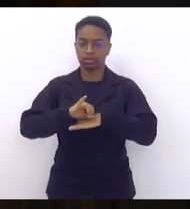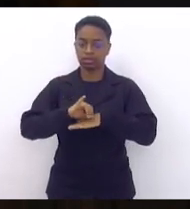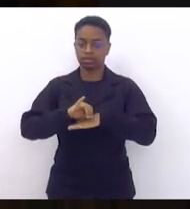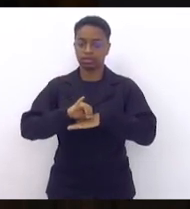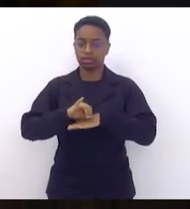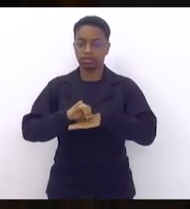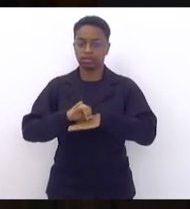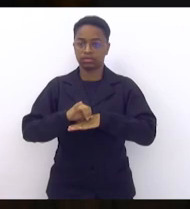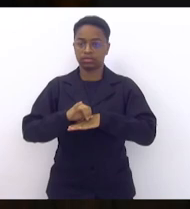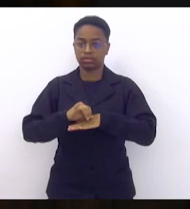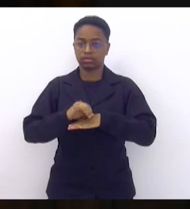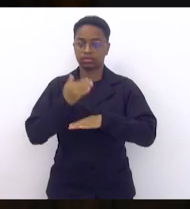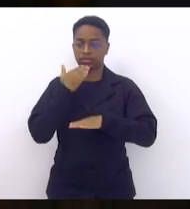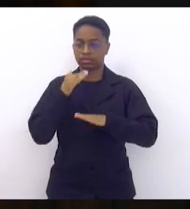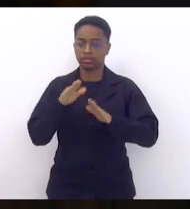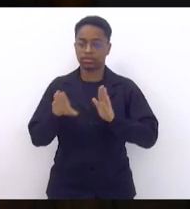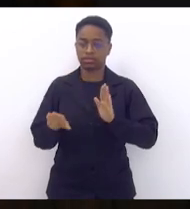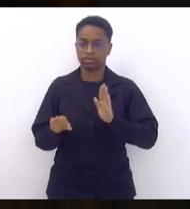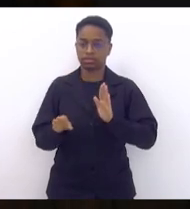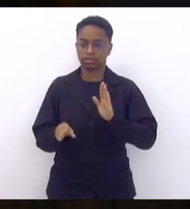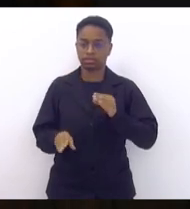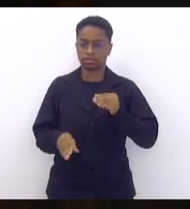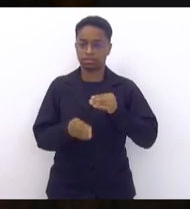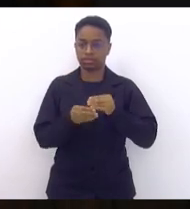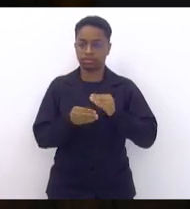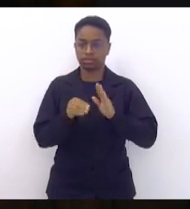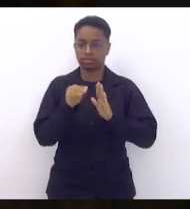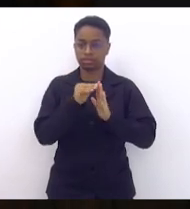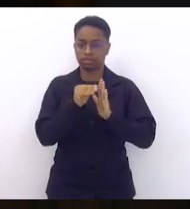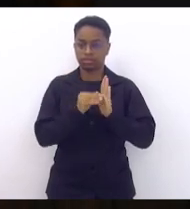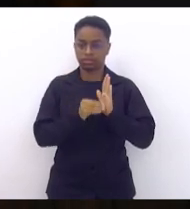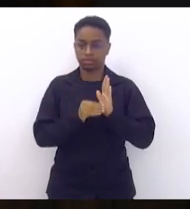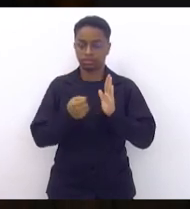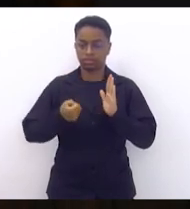ordem do dia, o requerimento número